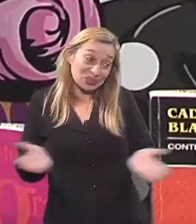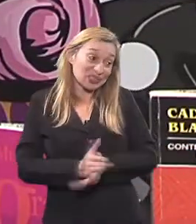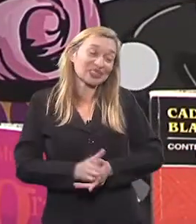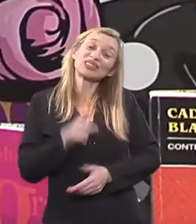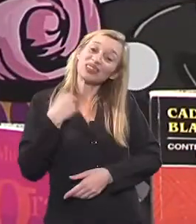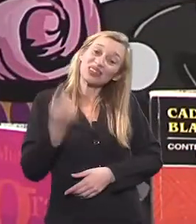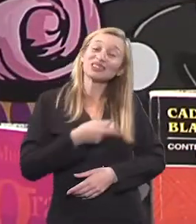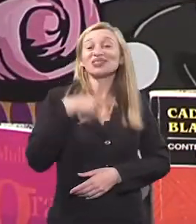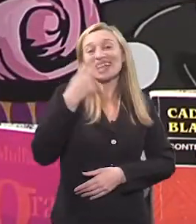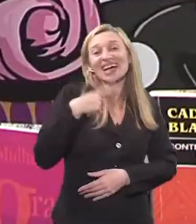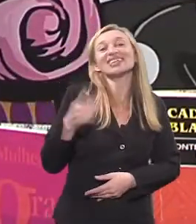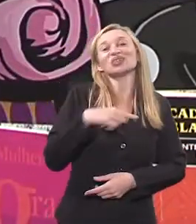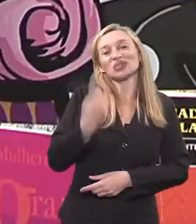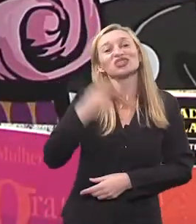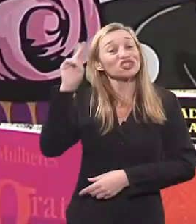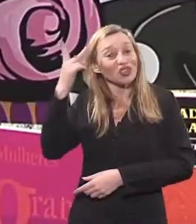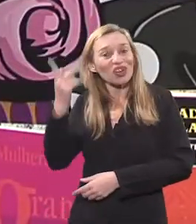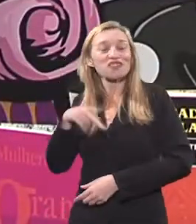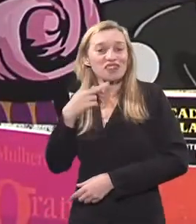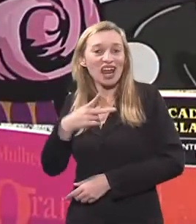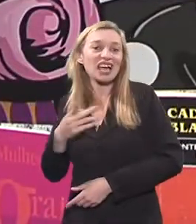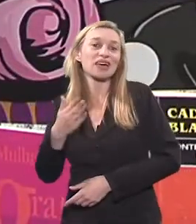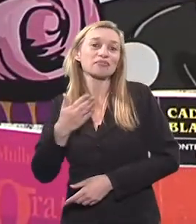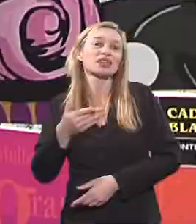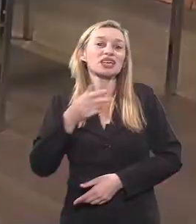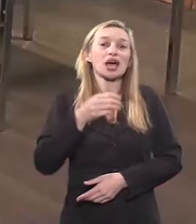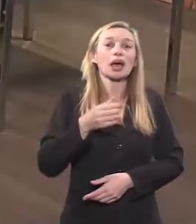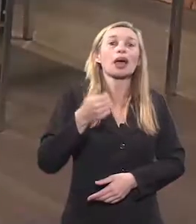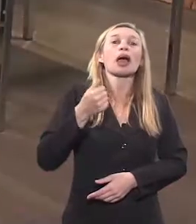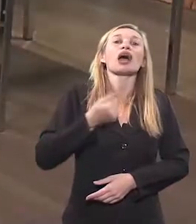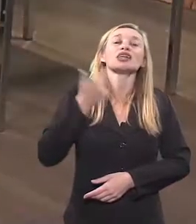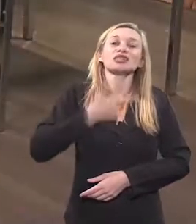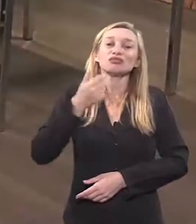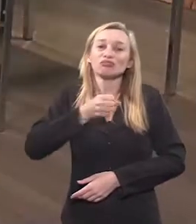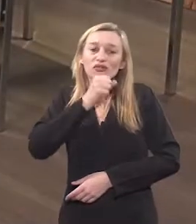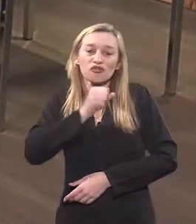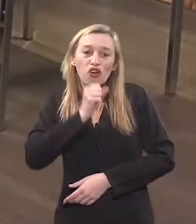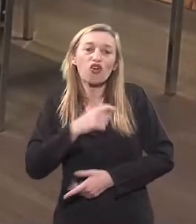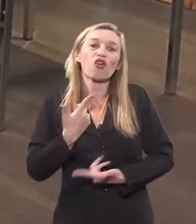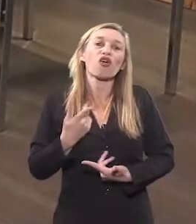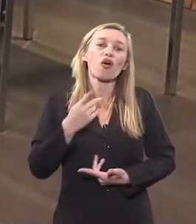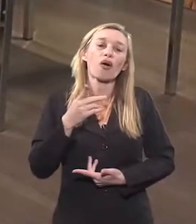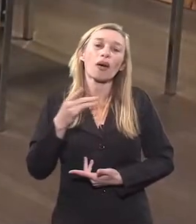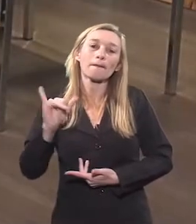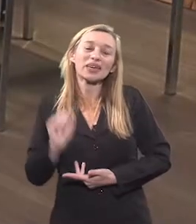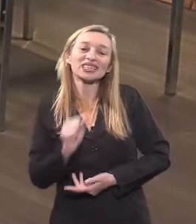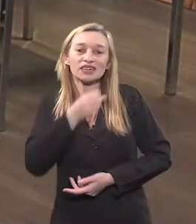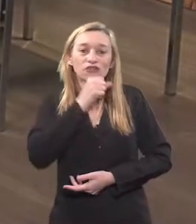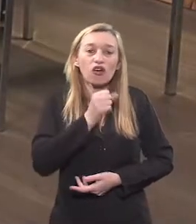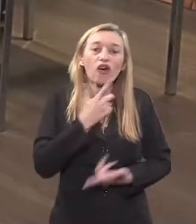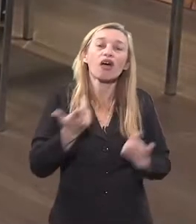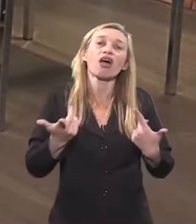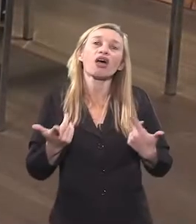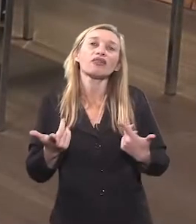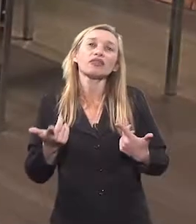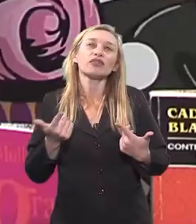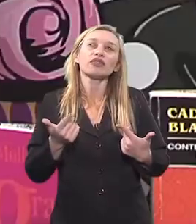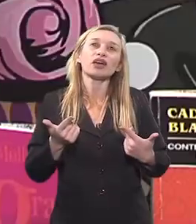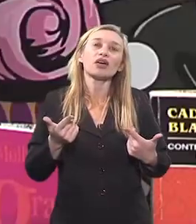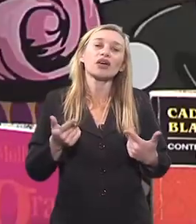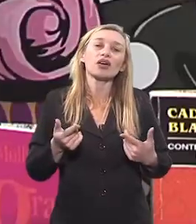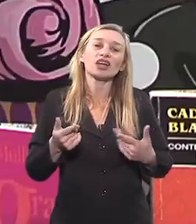isso. A gente está aqui para contar a nossa história, para dizer que a minha bisavó era uma pessoa empreendedora. Ela não era